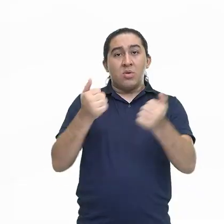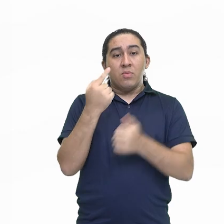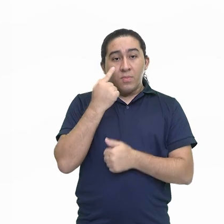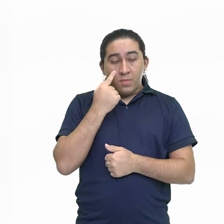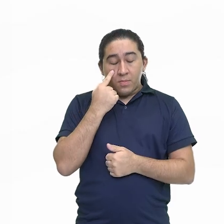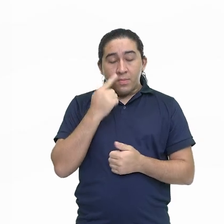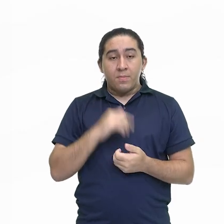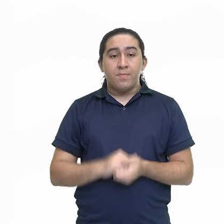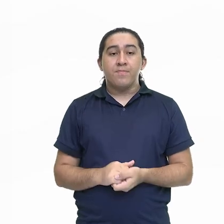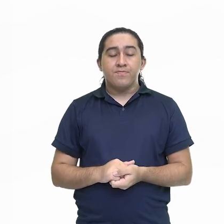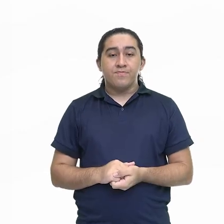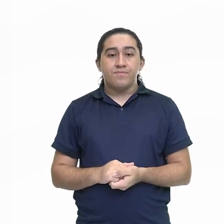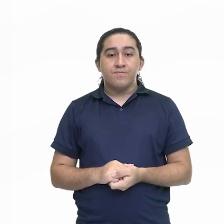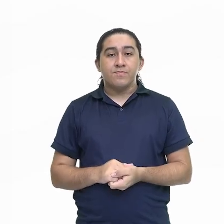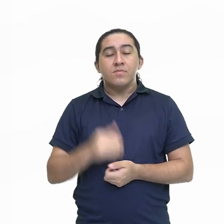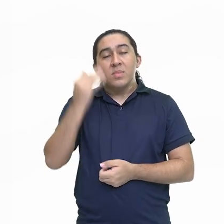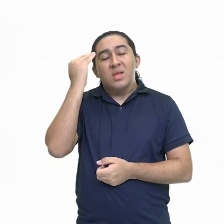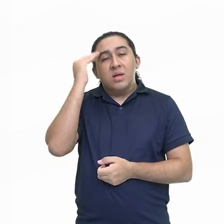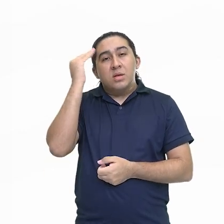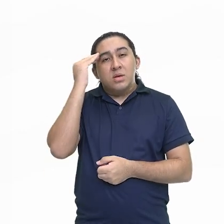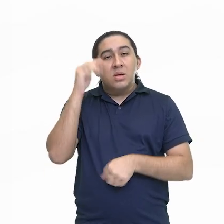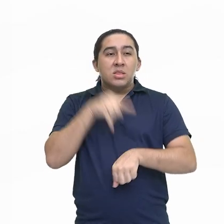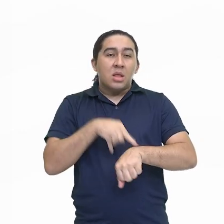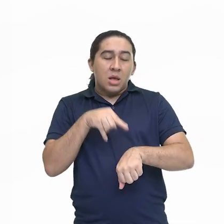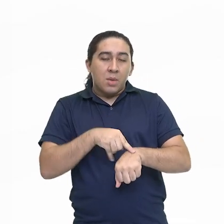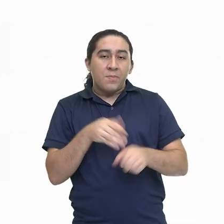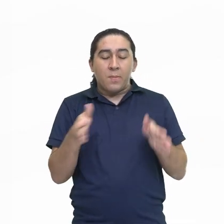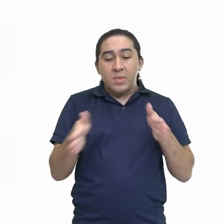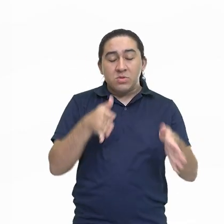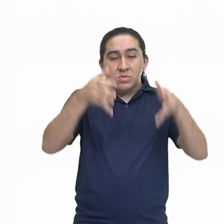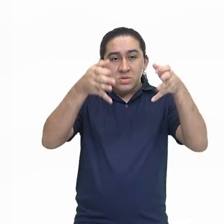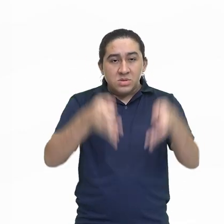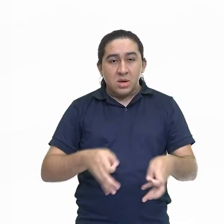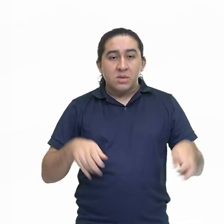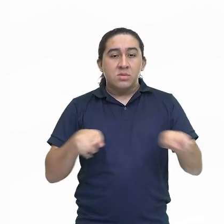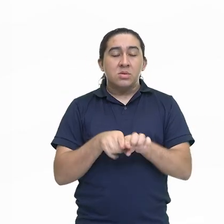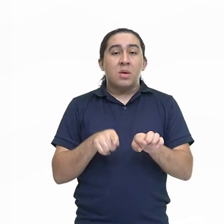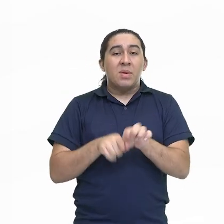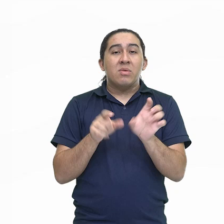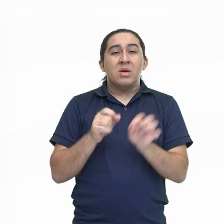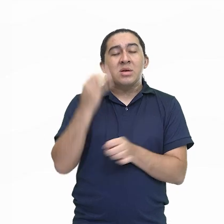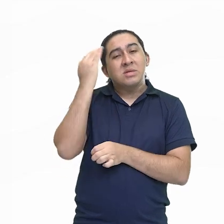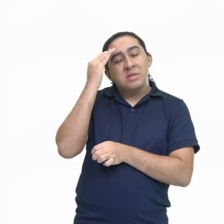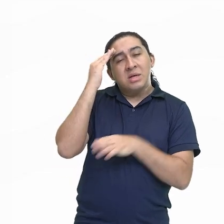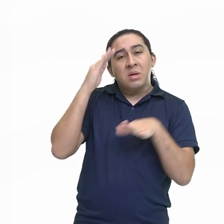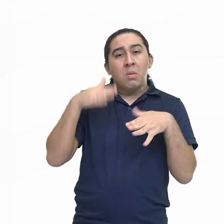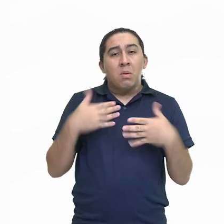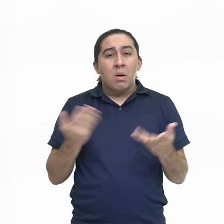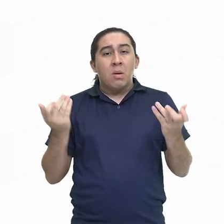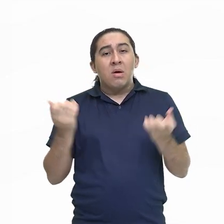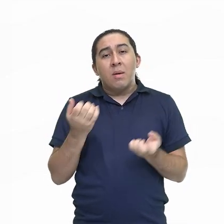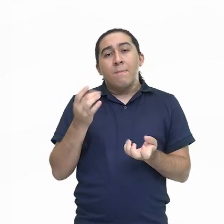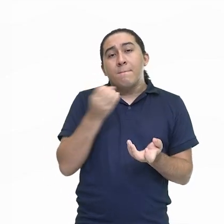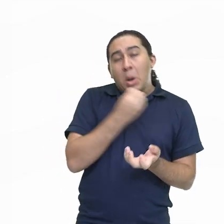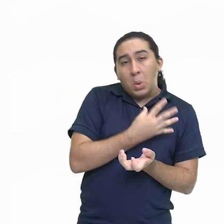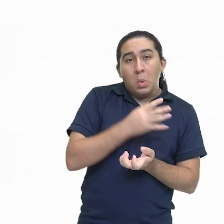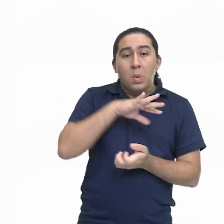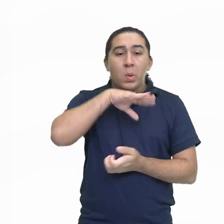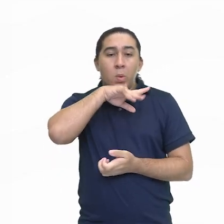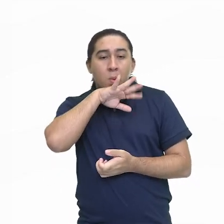ver? Defina limites de tempo, seja seletivo com as conexões, verifique fontes